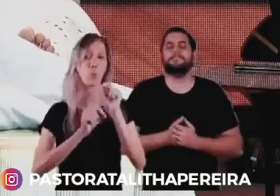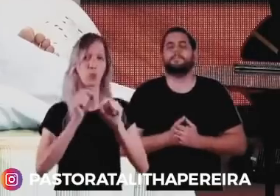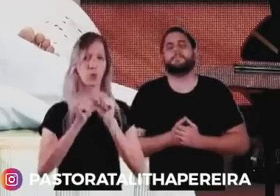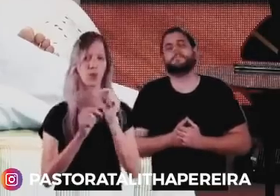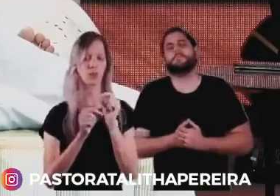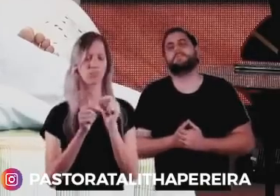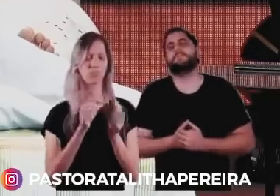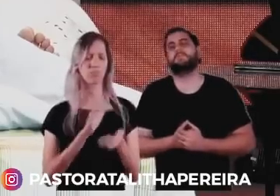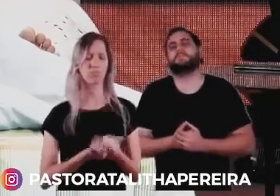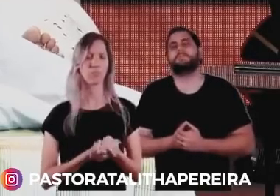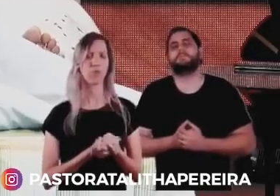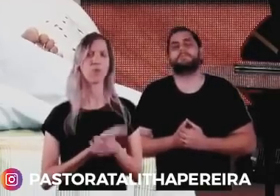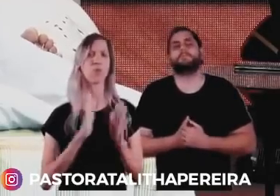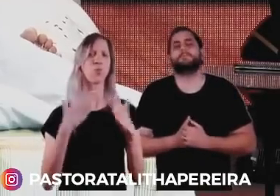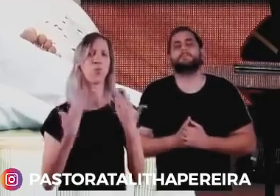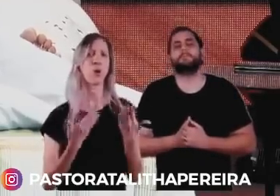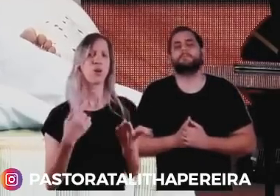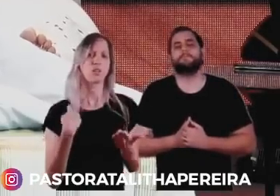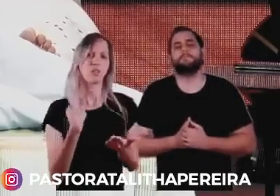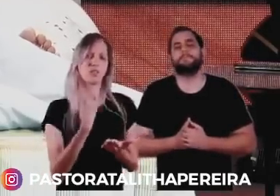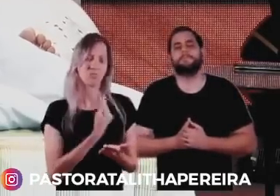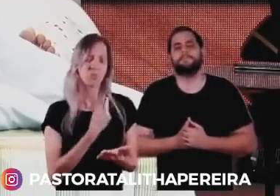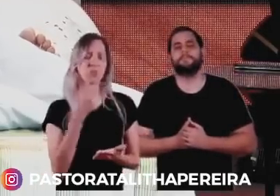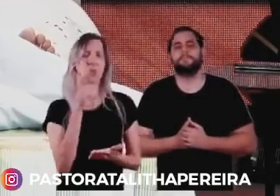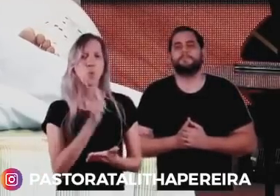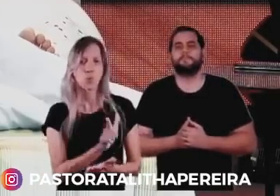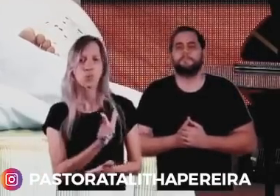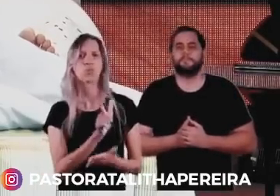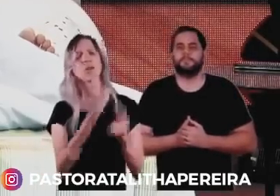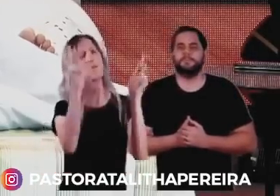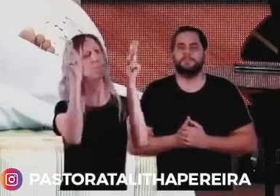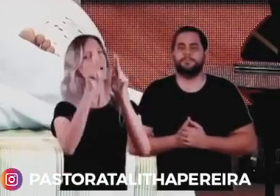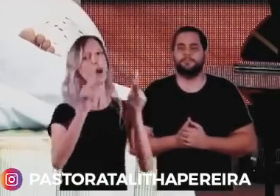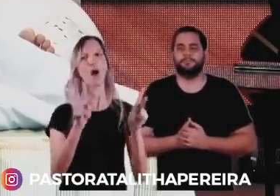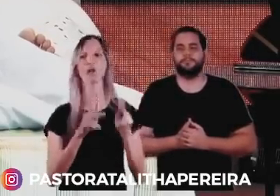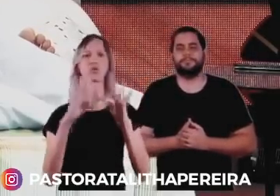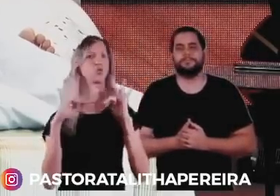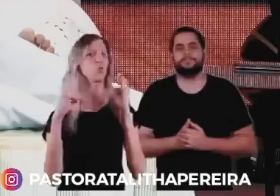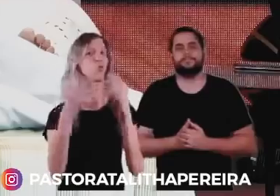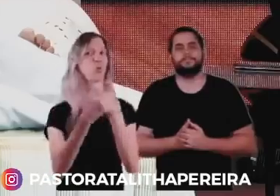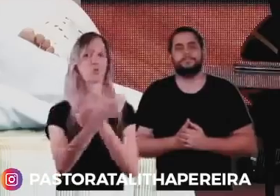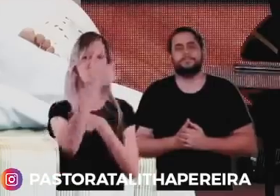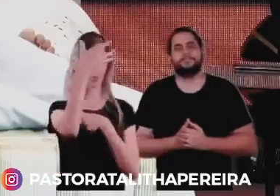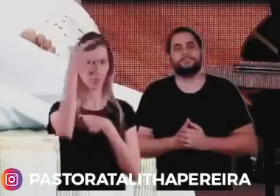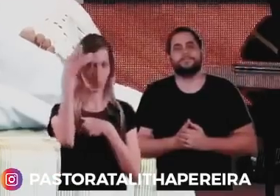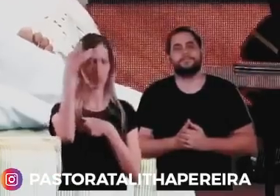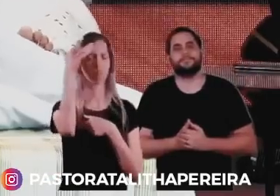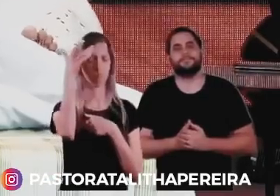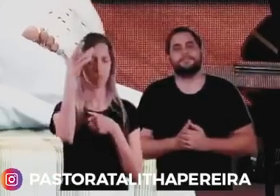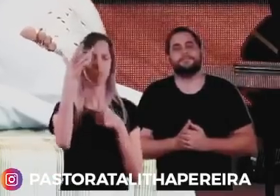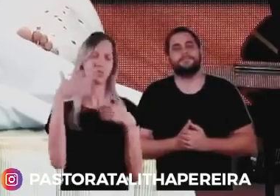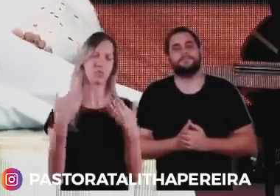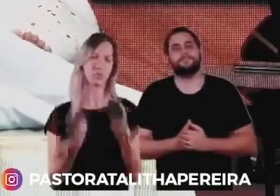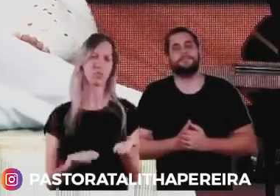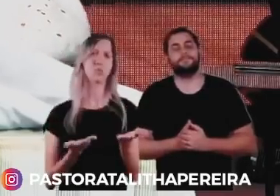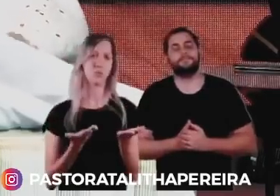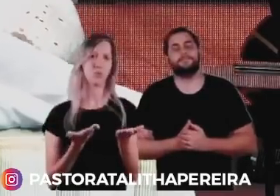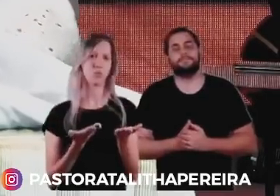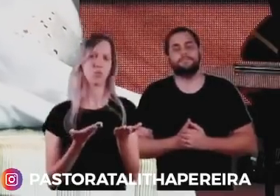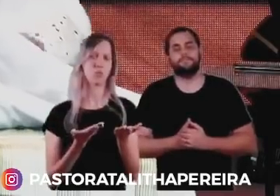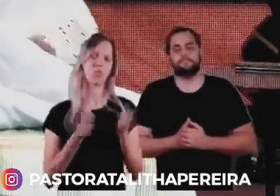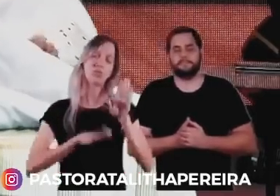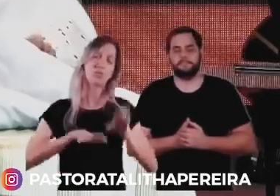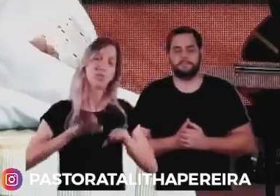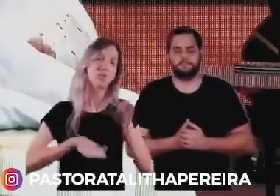Sempre que você puder, tenha paz com todos, né? E assim, às vezes a